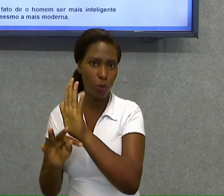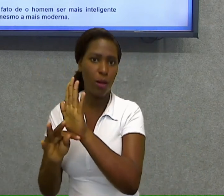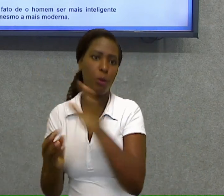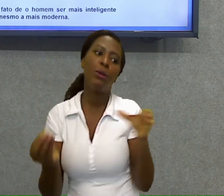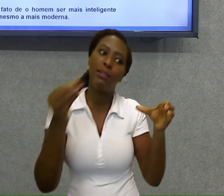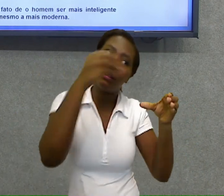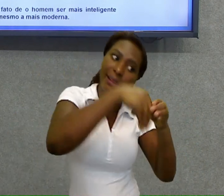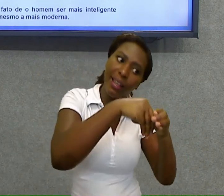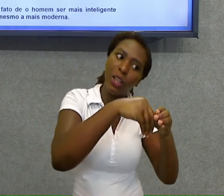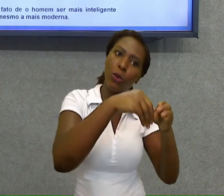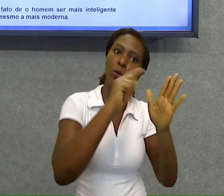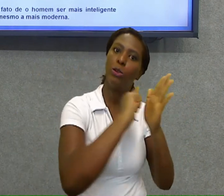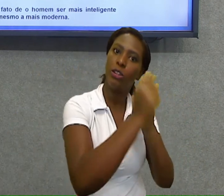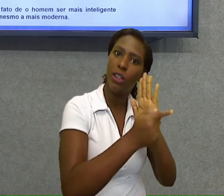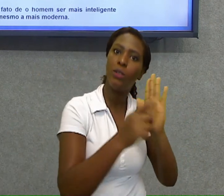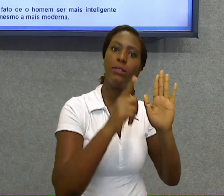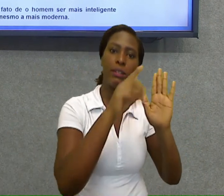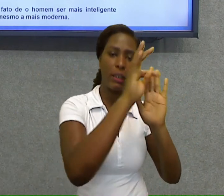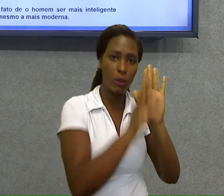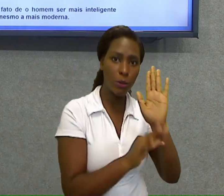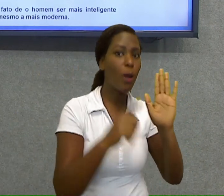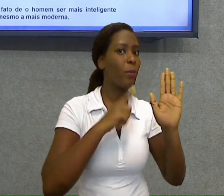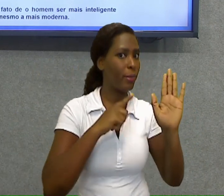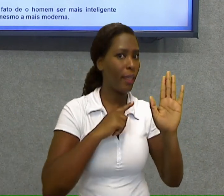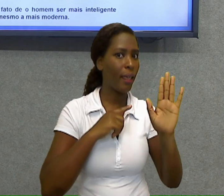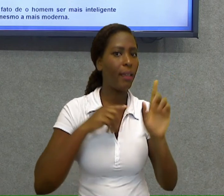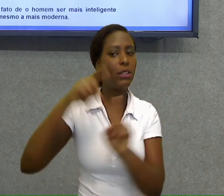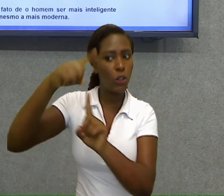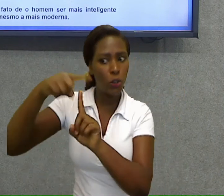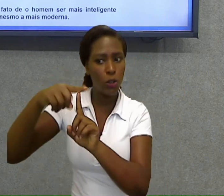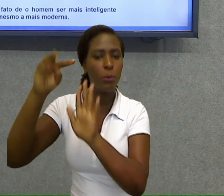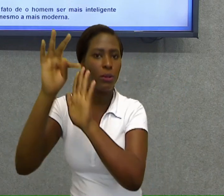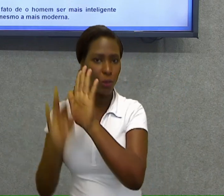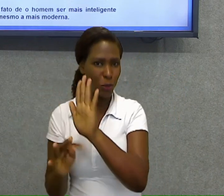portuguesa. Falamos sobre tipos textuais e gêneros.